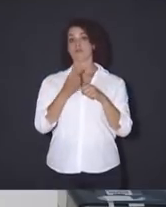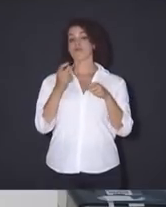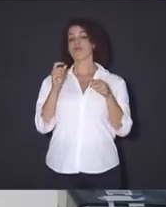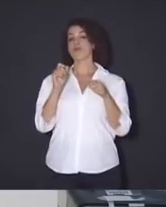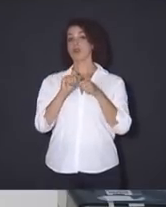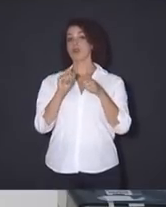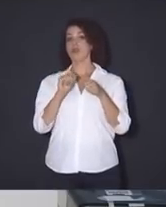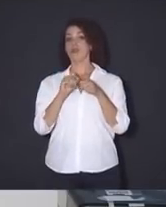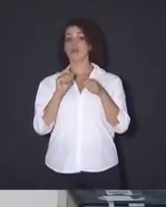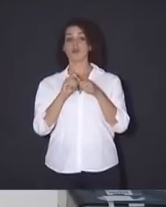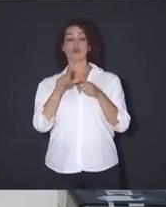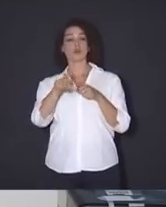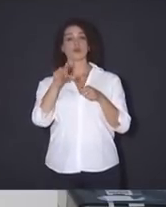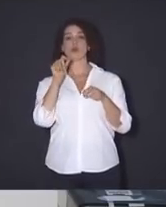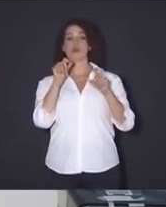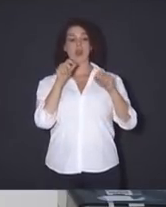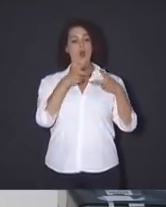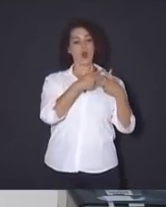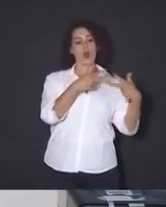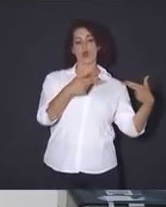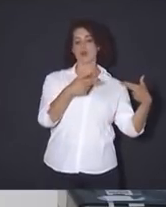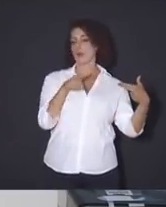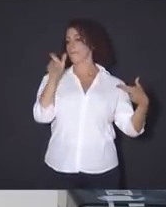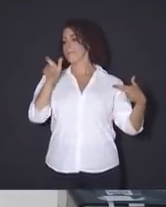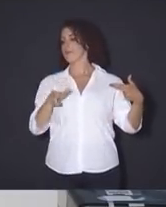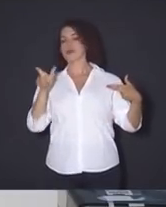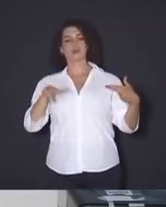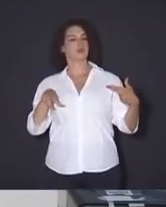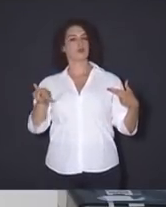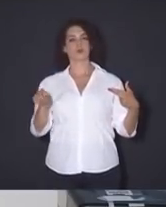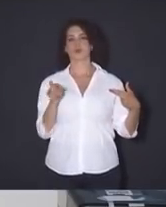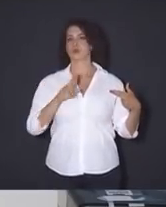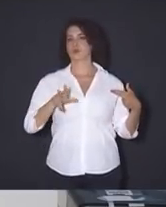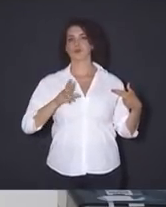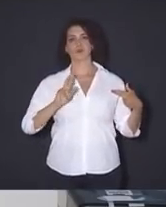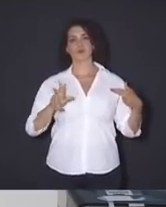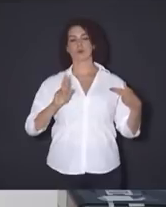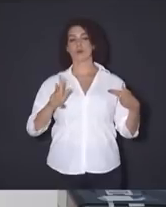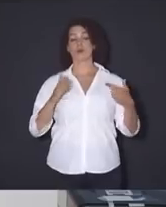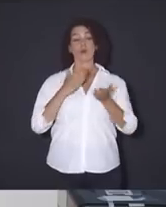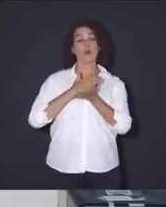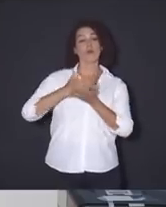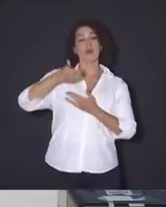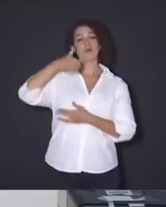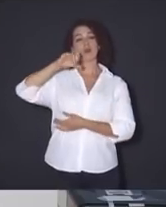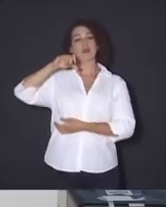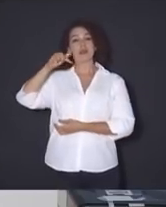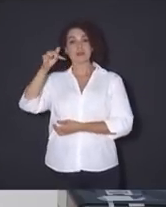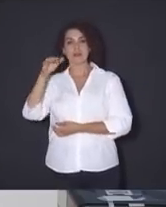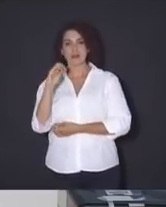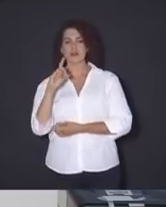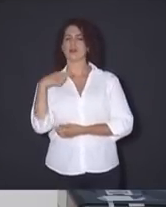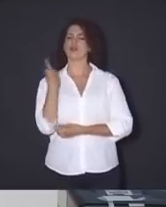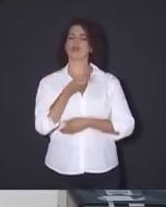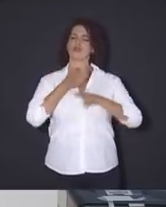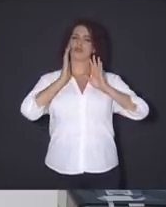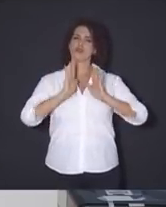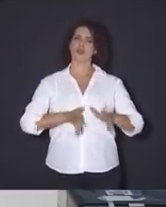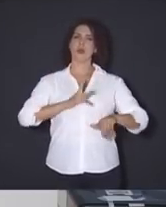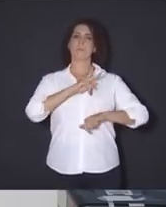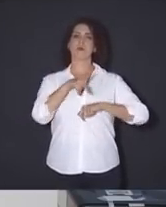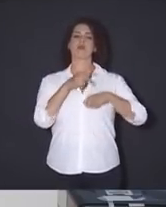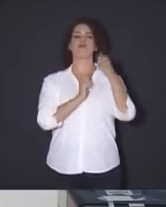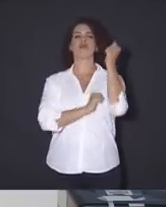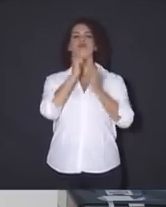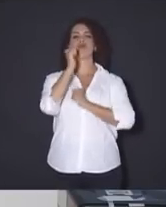pessoas isso foi uma escolha que foi feito é que se você imaginar que desde o início dos anos 70 nós somos um grande país industrializado